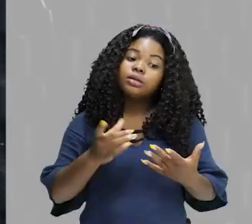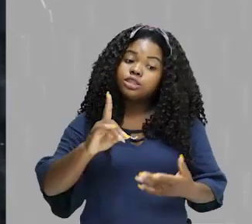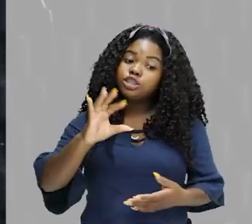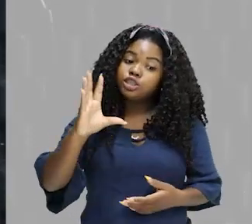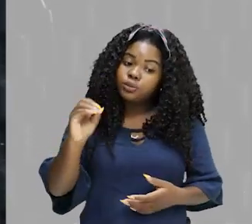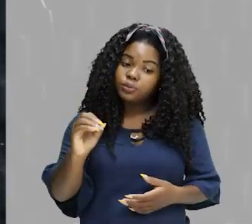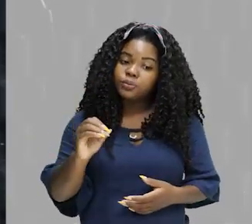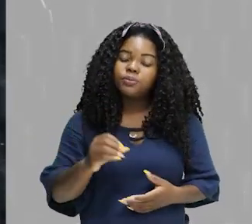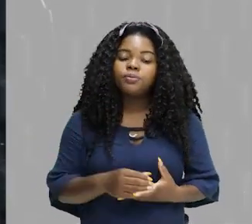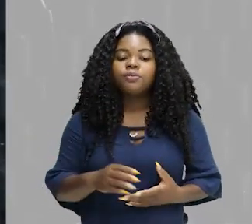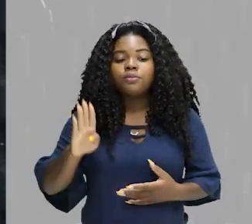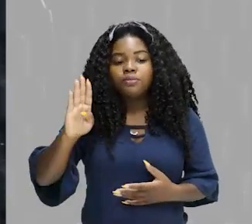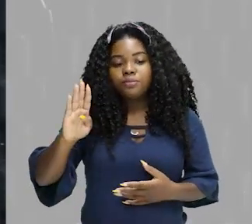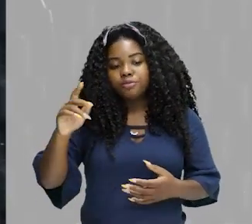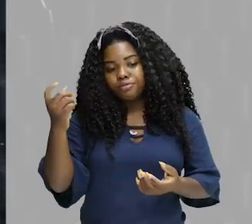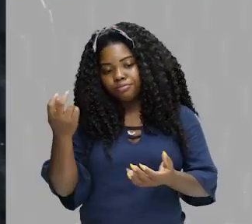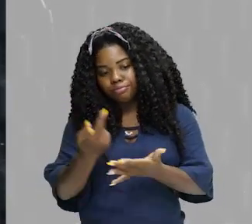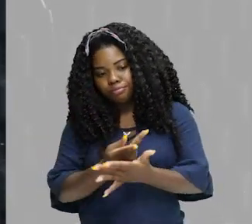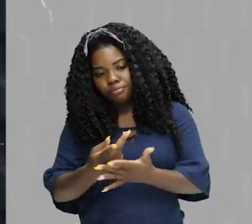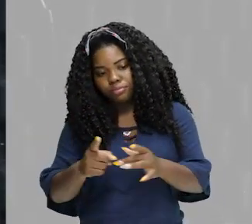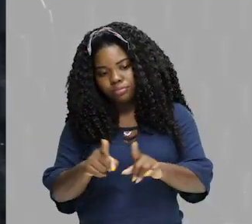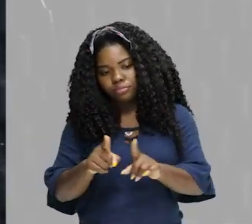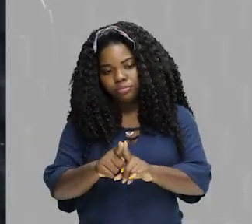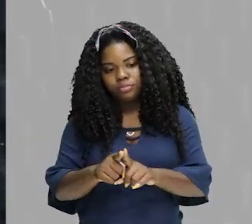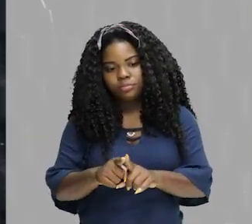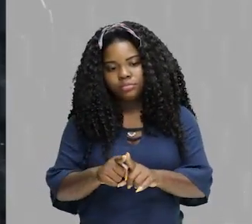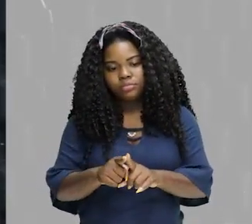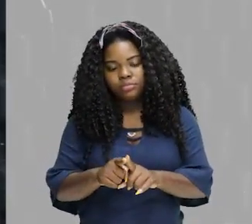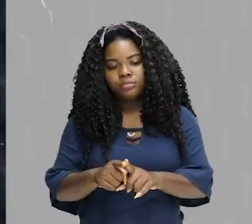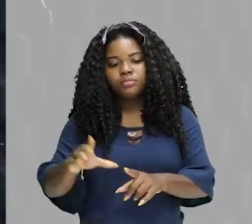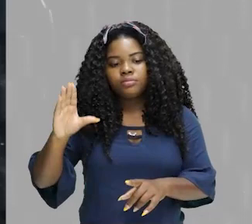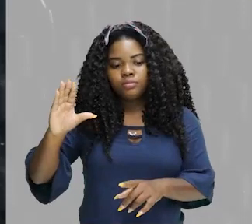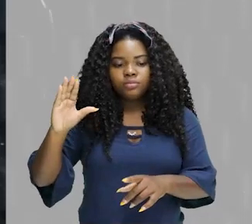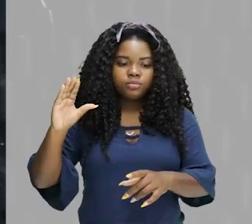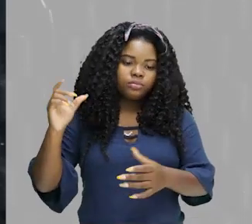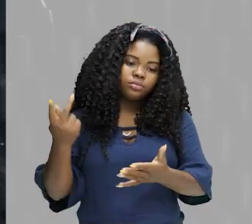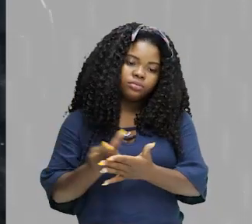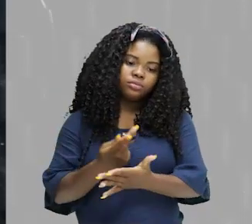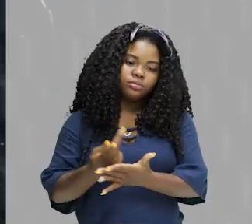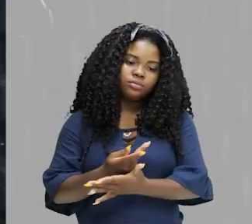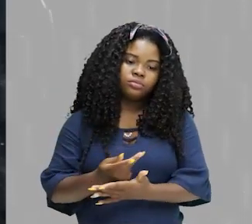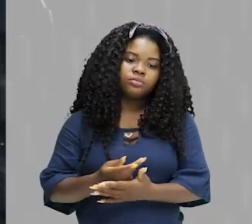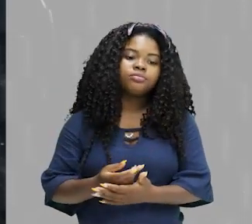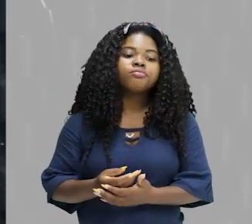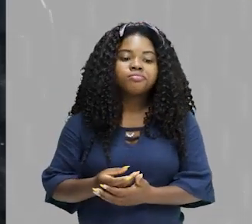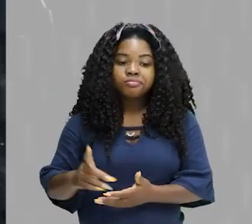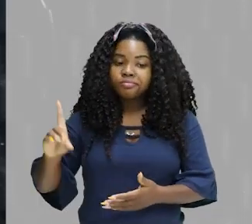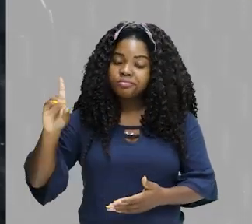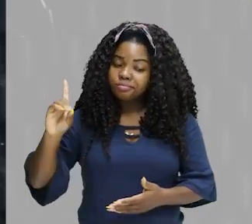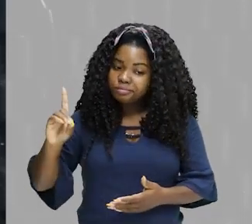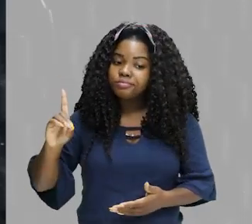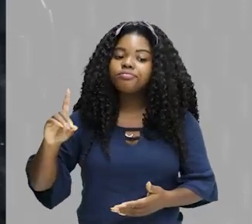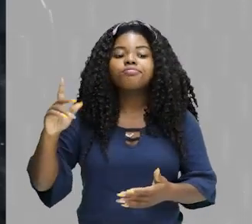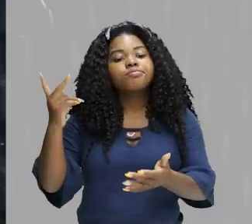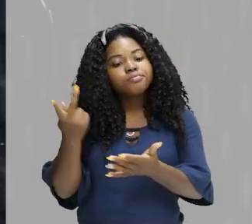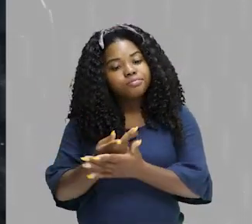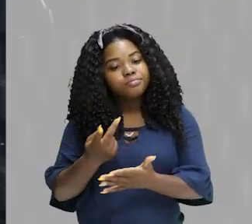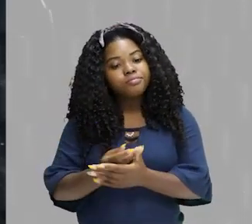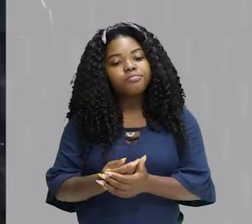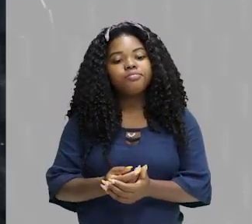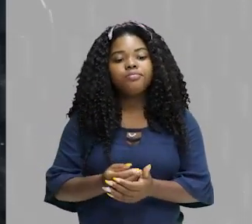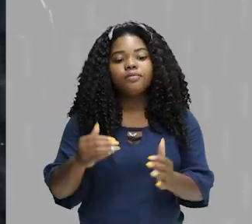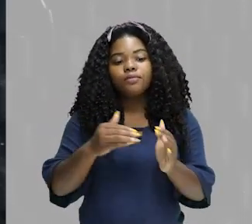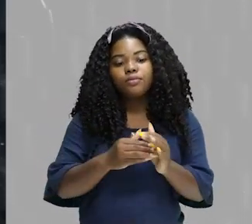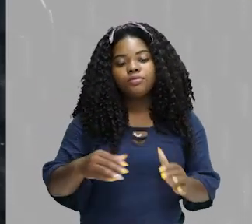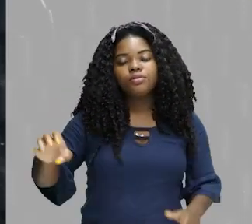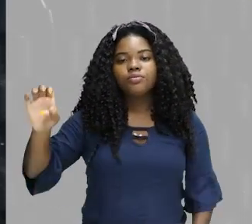então elimina a letra B. Feijão também é dicotiledônia, elimina a letra C. Mandioca é dicotiledônia, então sobrou